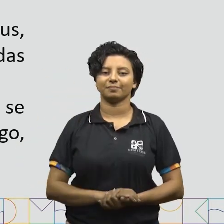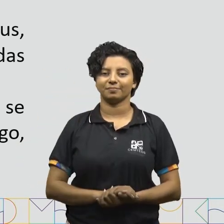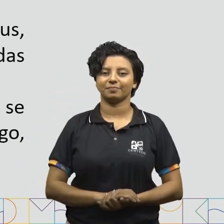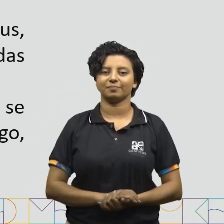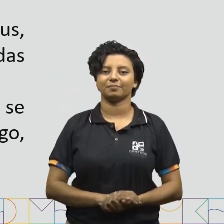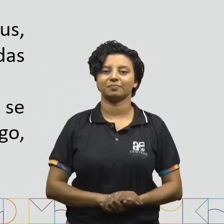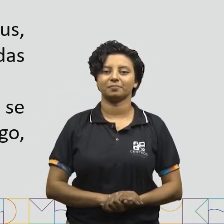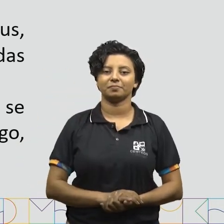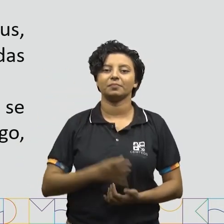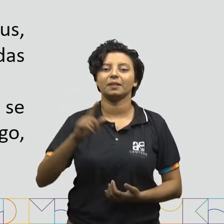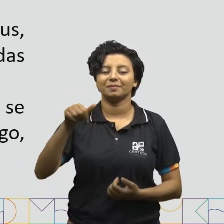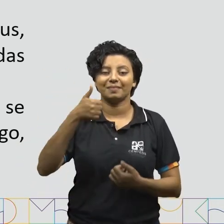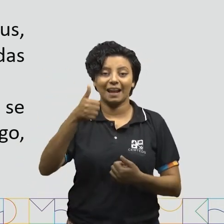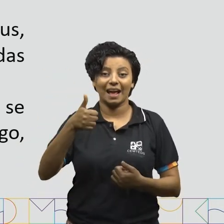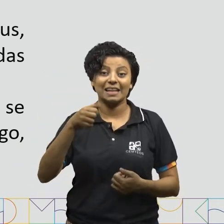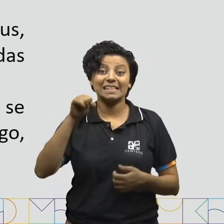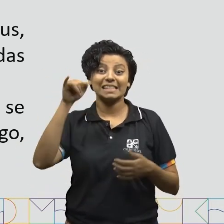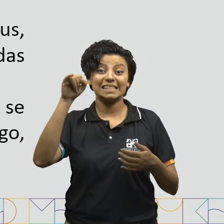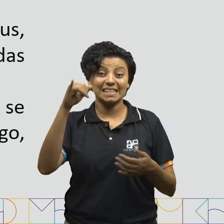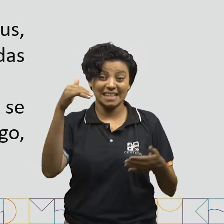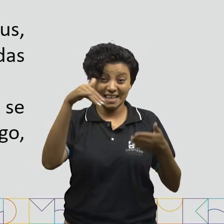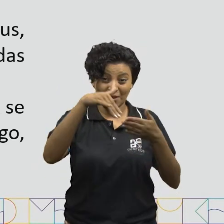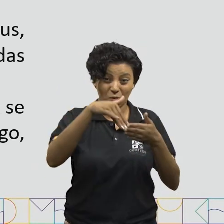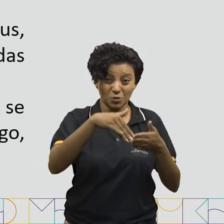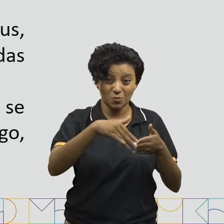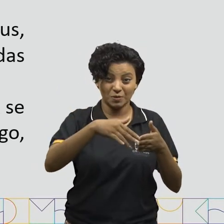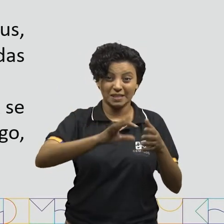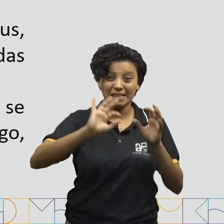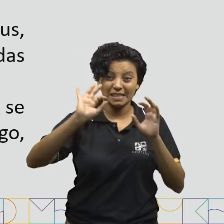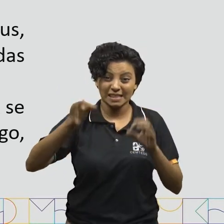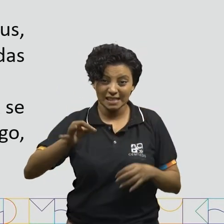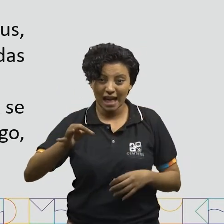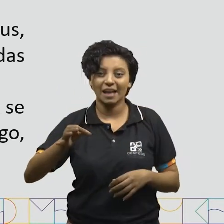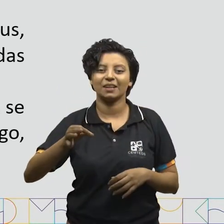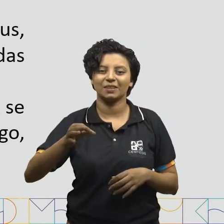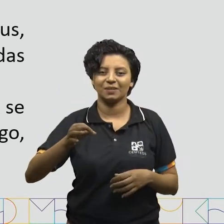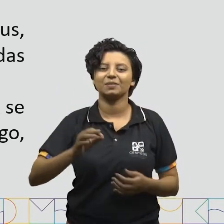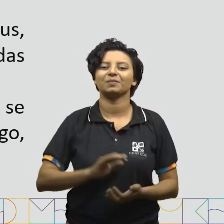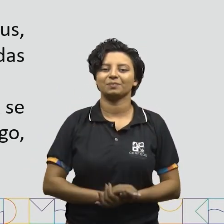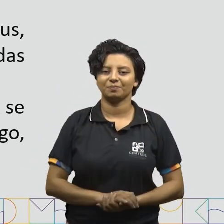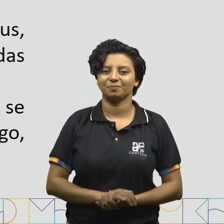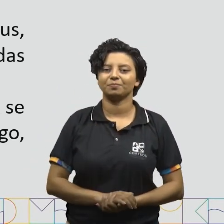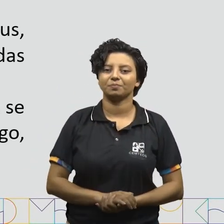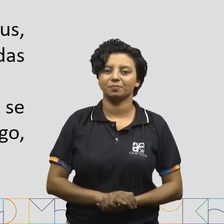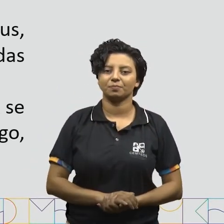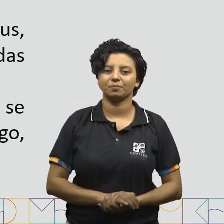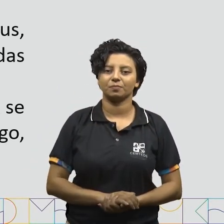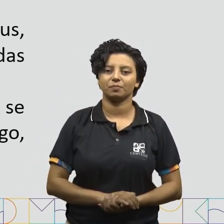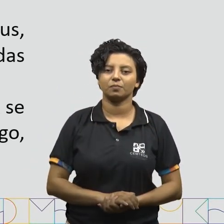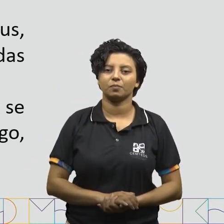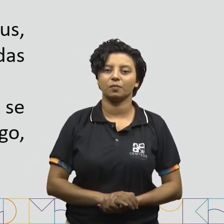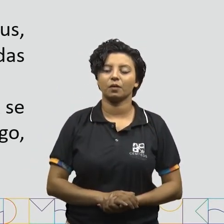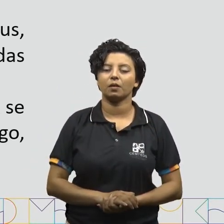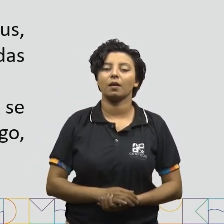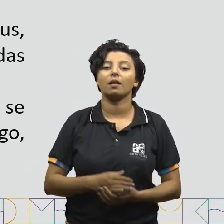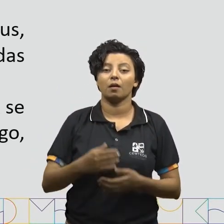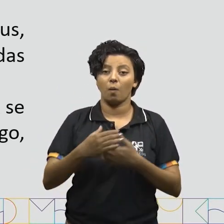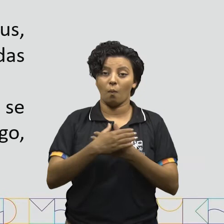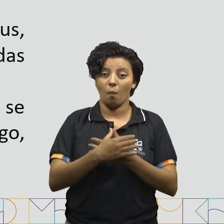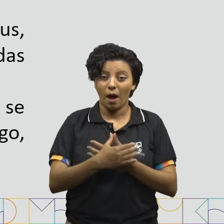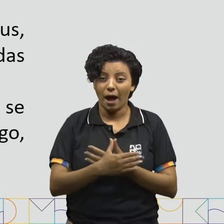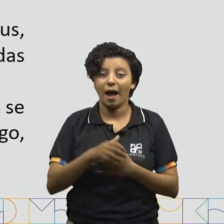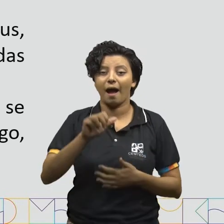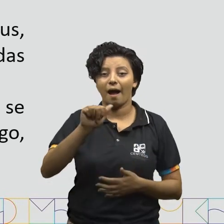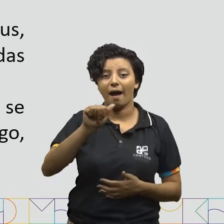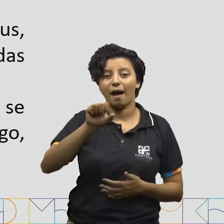verdadeira. Um ponto extra se acertar o nome desse deus aí. Lembra do Huitzilopochtli? Pois é, para os